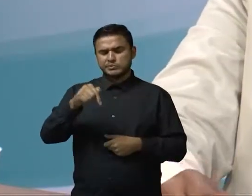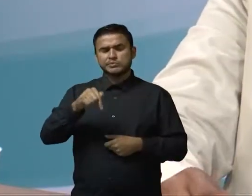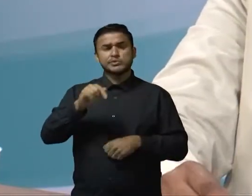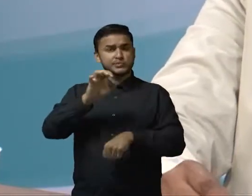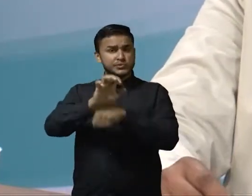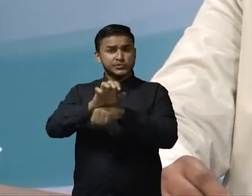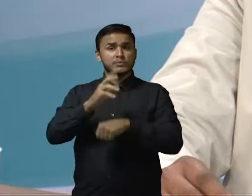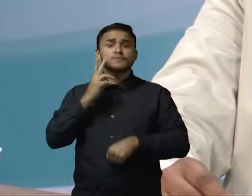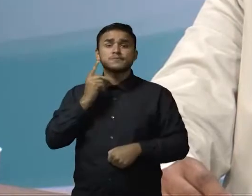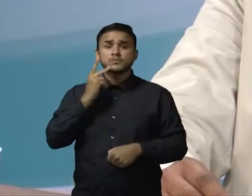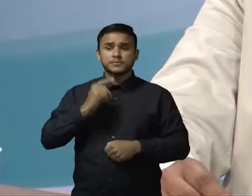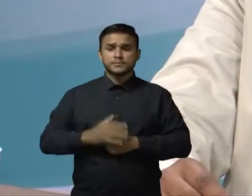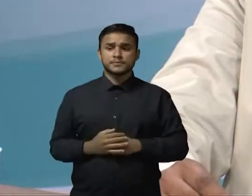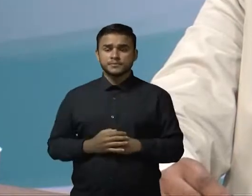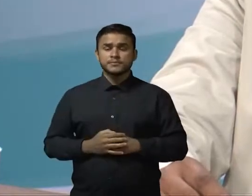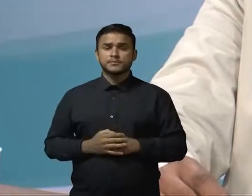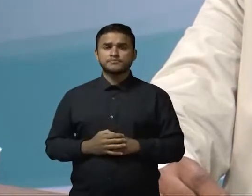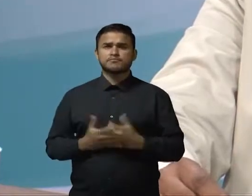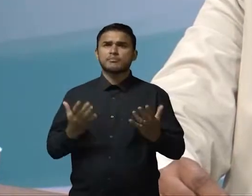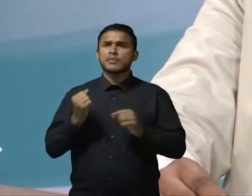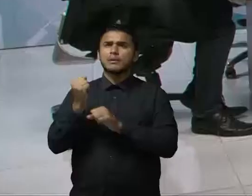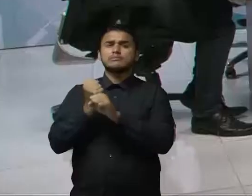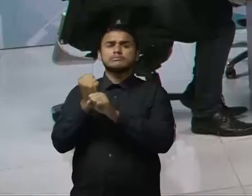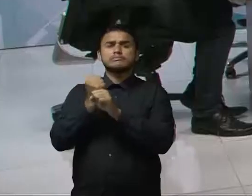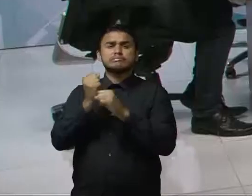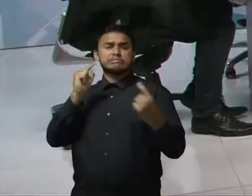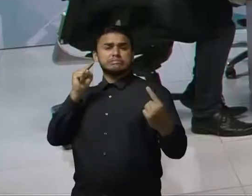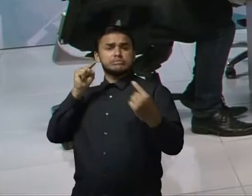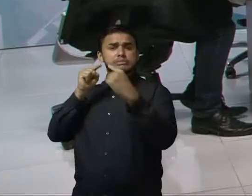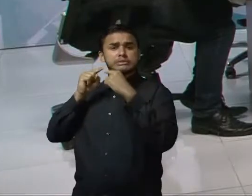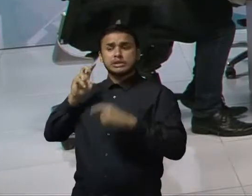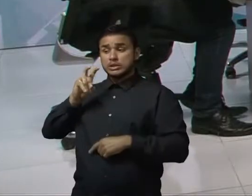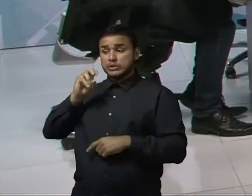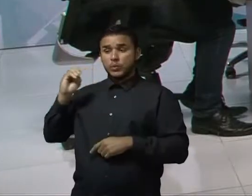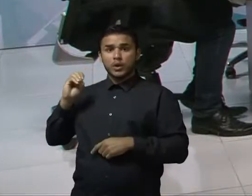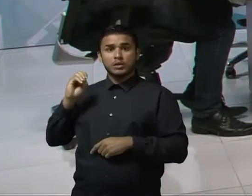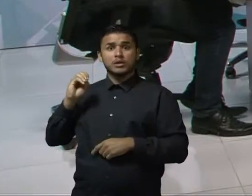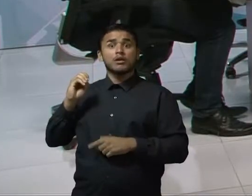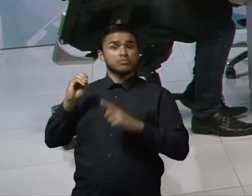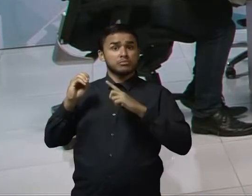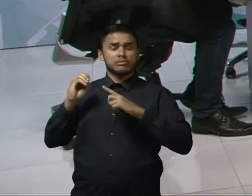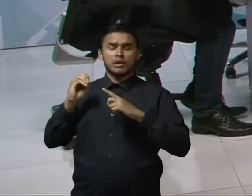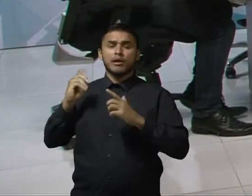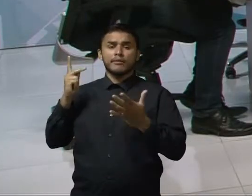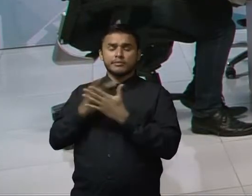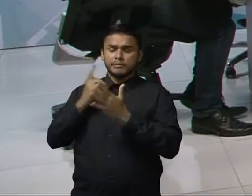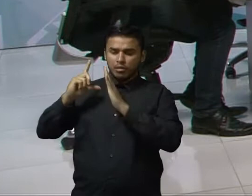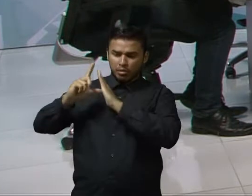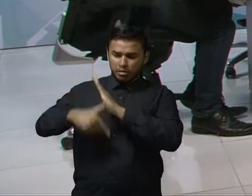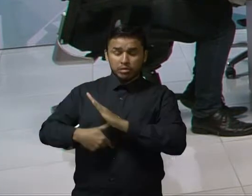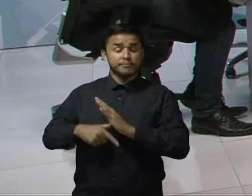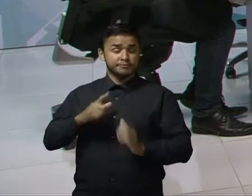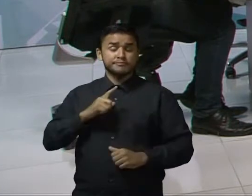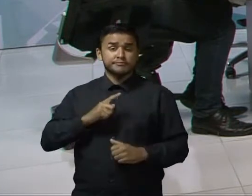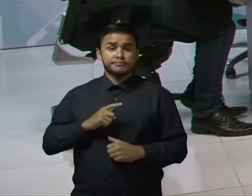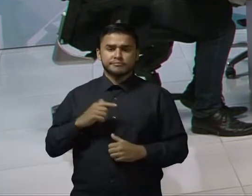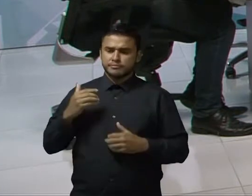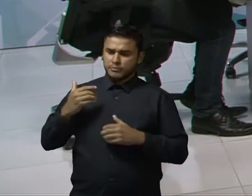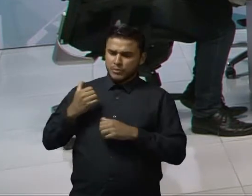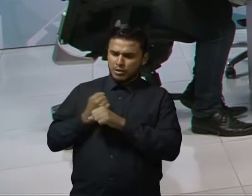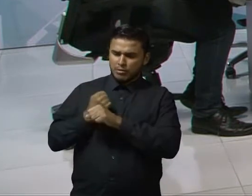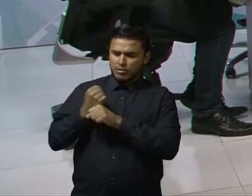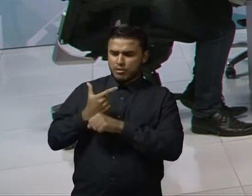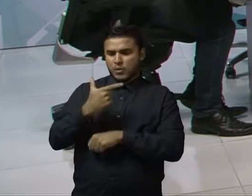pelo menos, de 50 anos atrás. Não obstante, a gente ter do ano 2000 para cá, construção